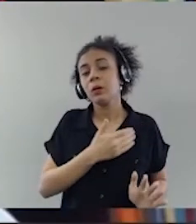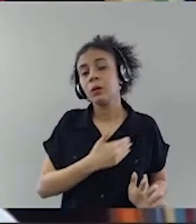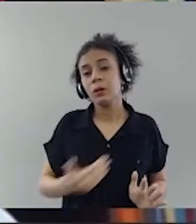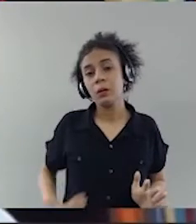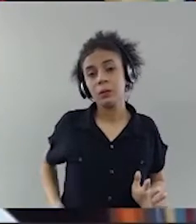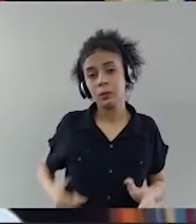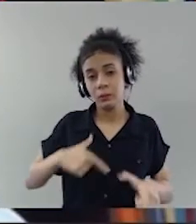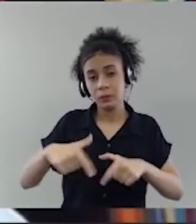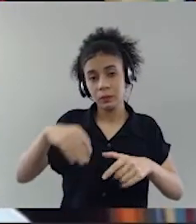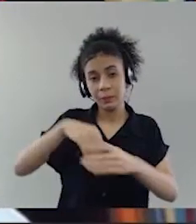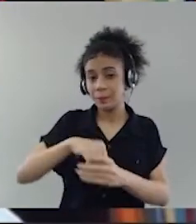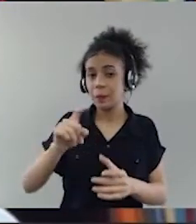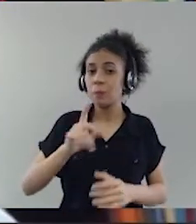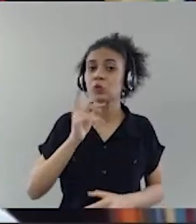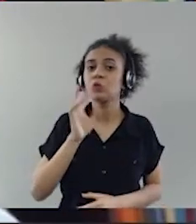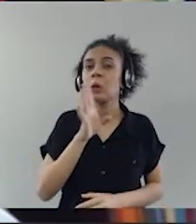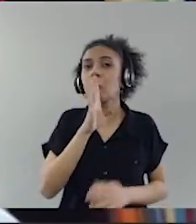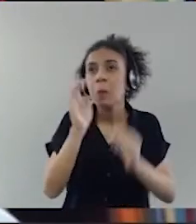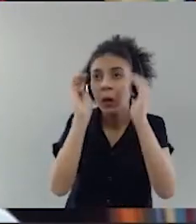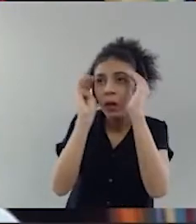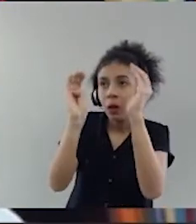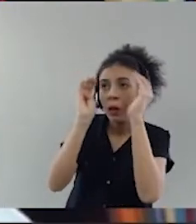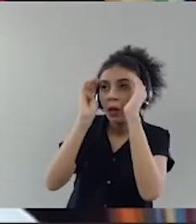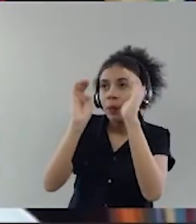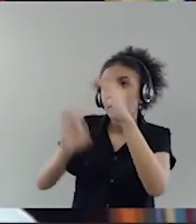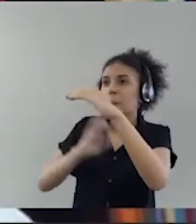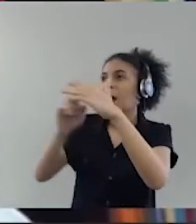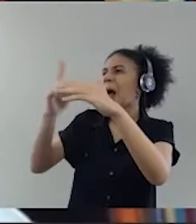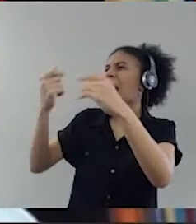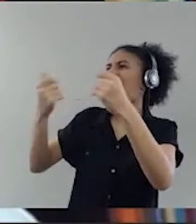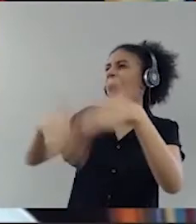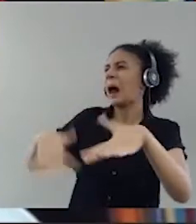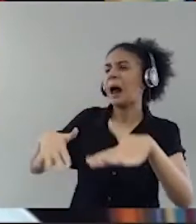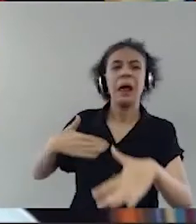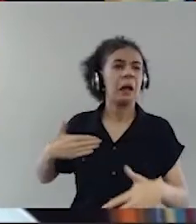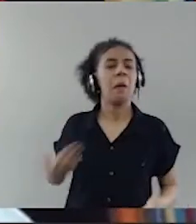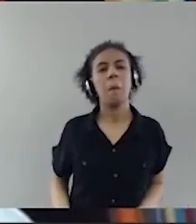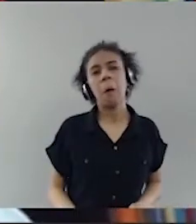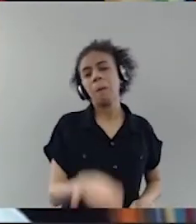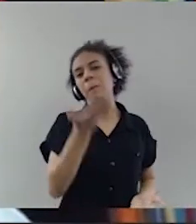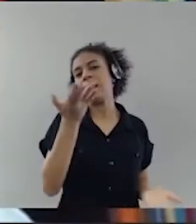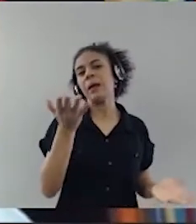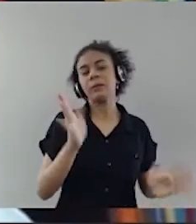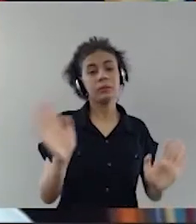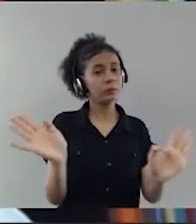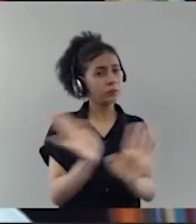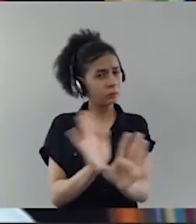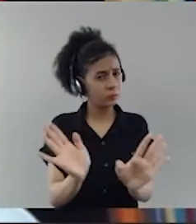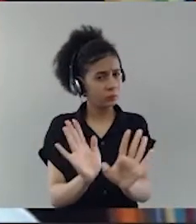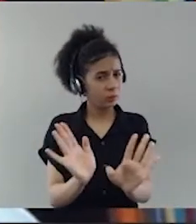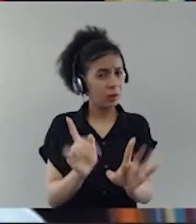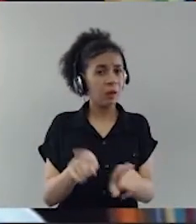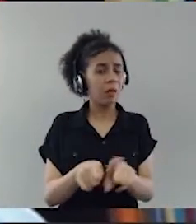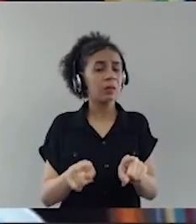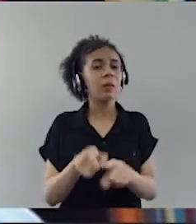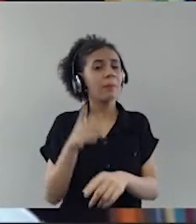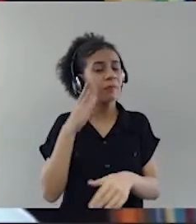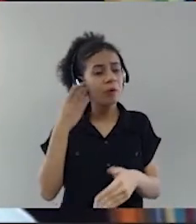pode caracterizar simples submissão ao mercado. Os preços estão desequilibrados, eu vou aumentar. Ou nós poderíamos abrir